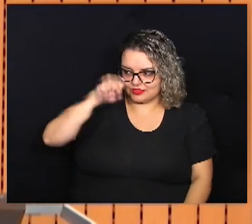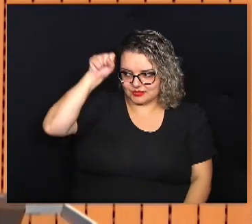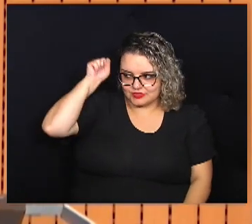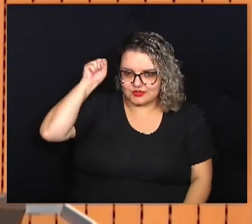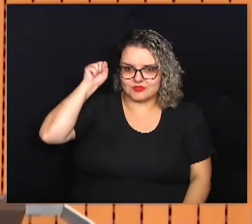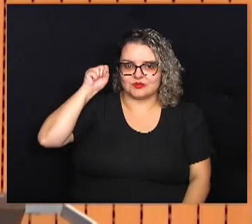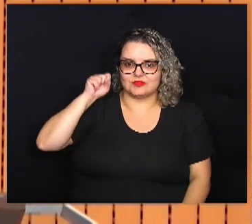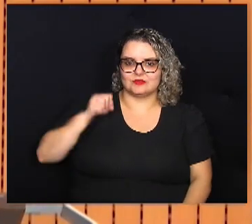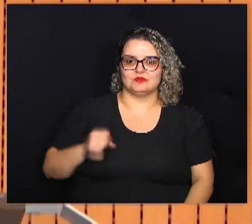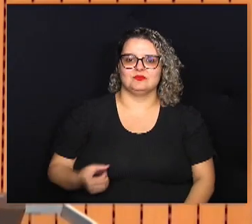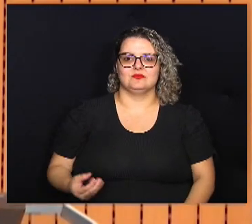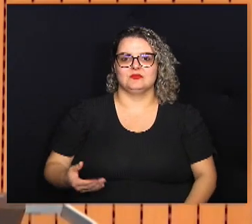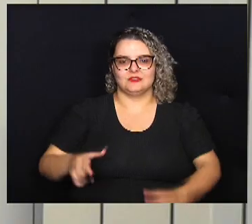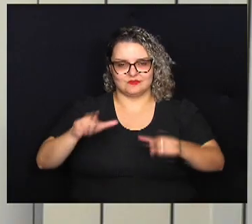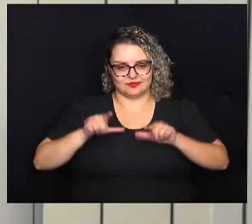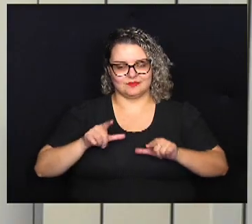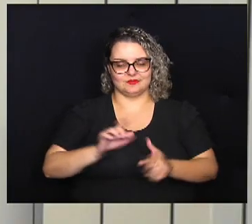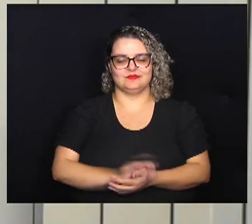pela proposição.